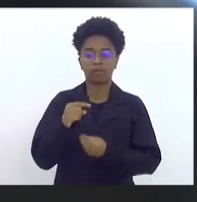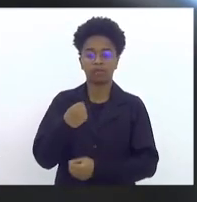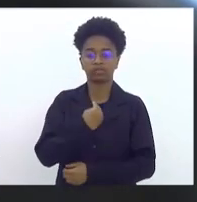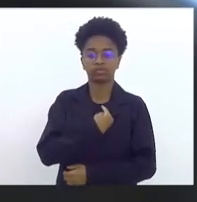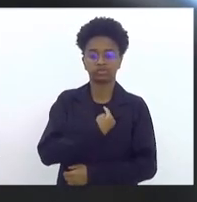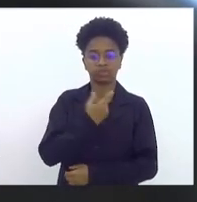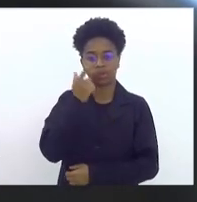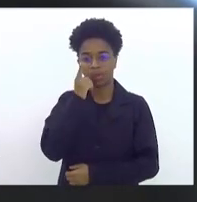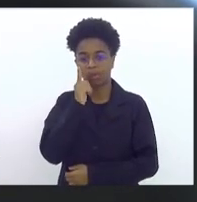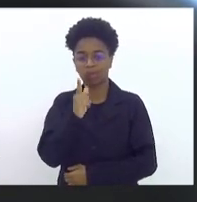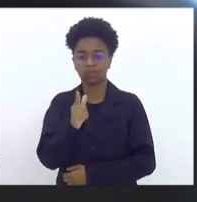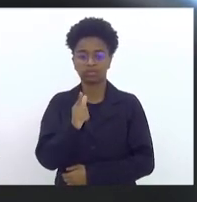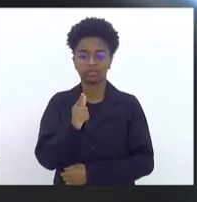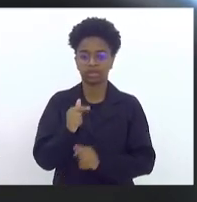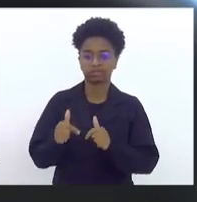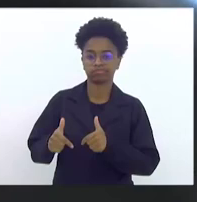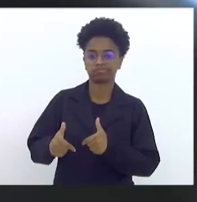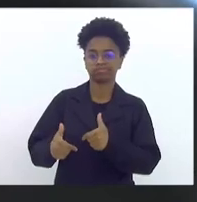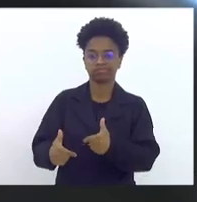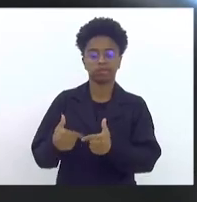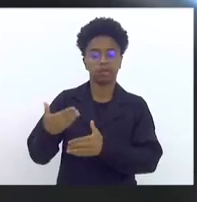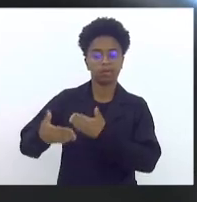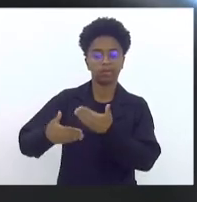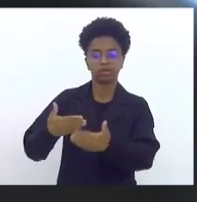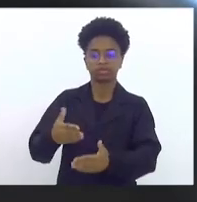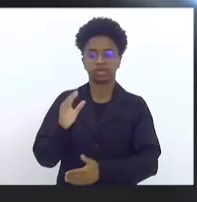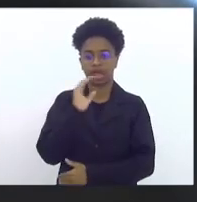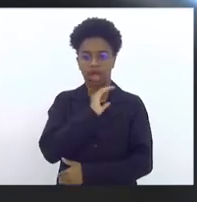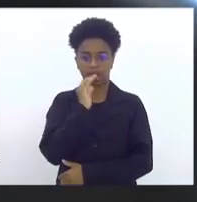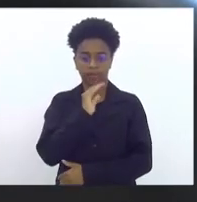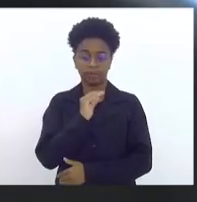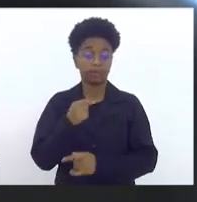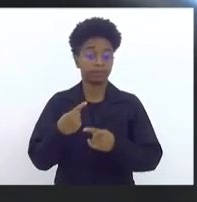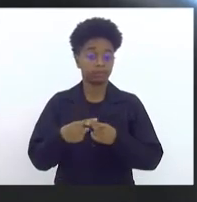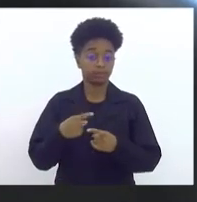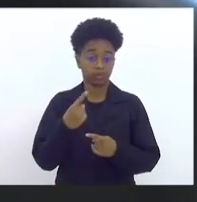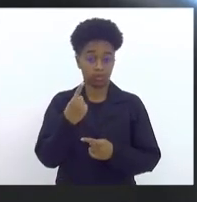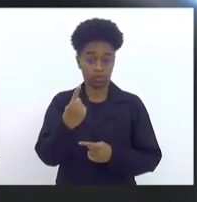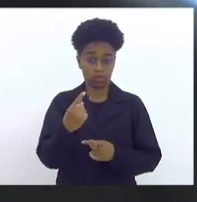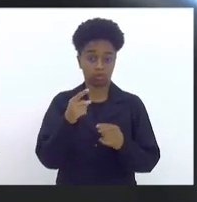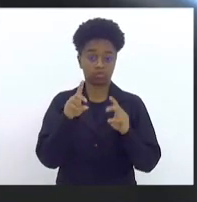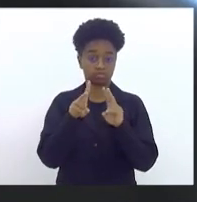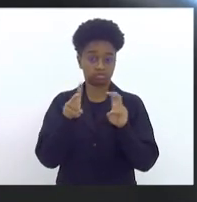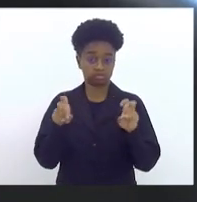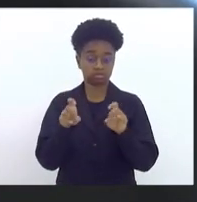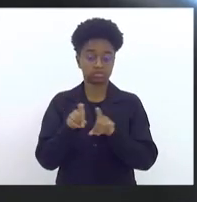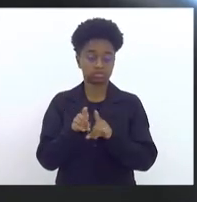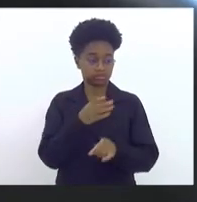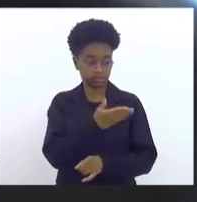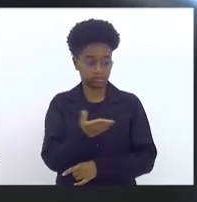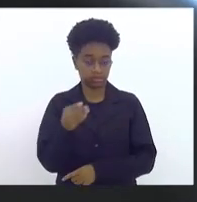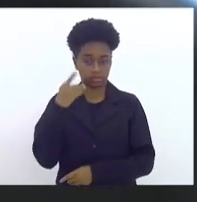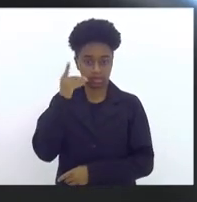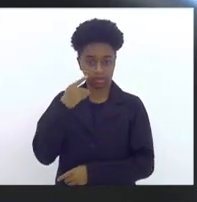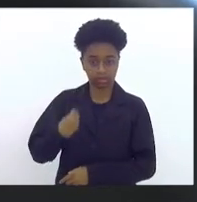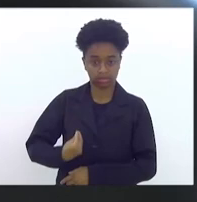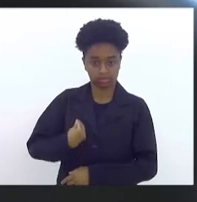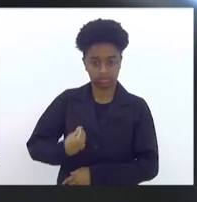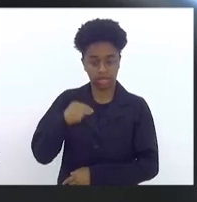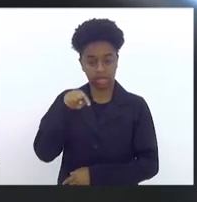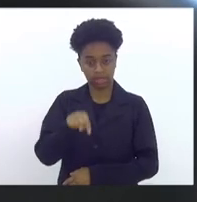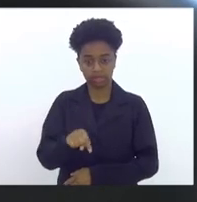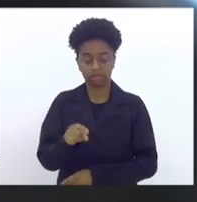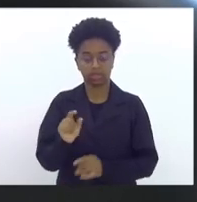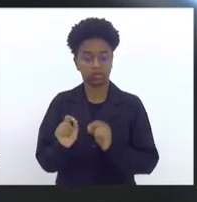agilizar esses esses processos uma das questões deputada Marta Rocha e os deputados aqui presente e a todos aqui